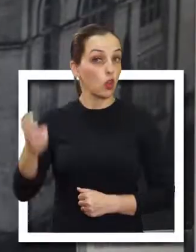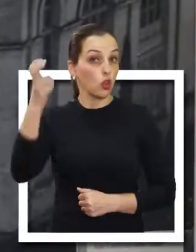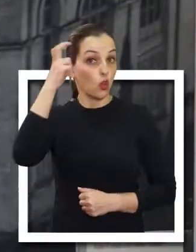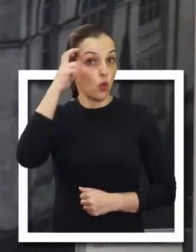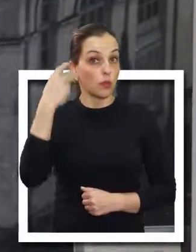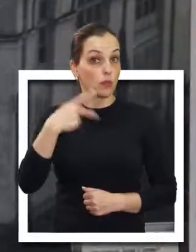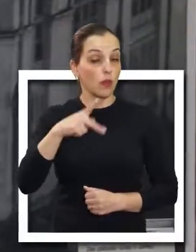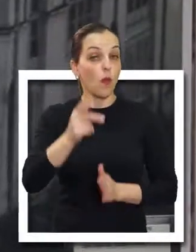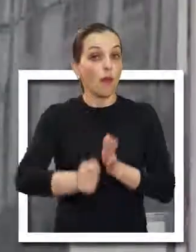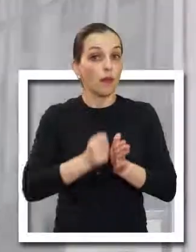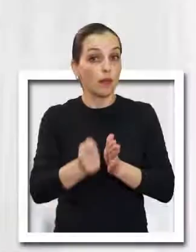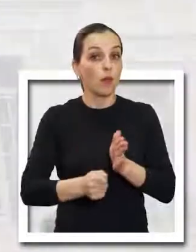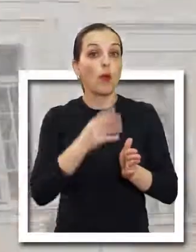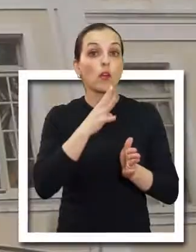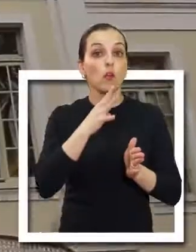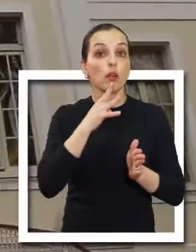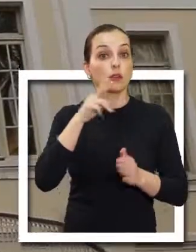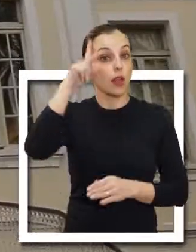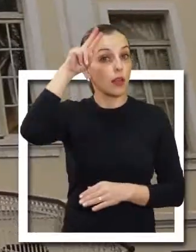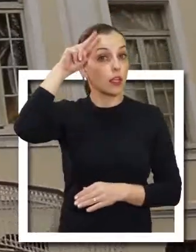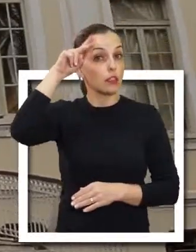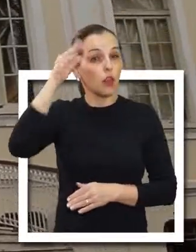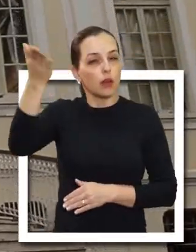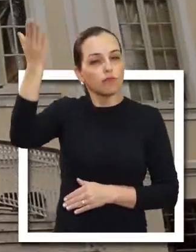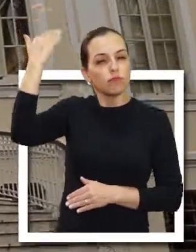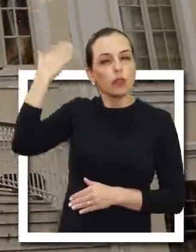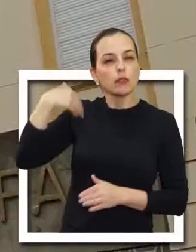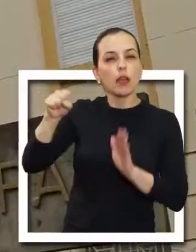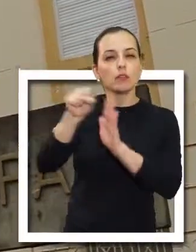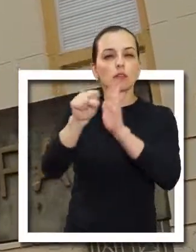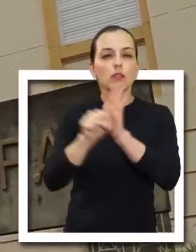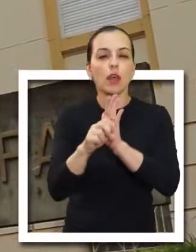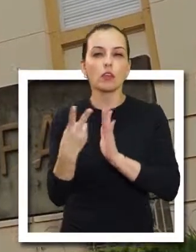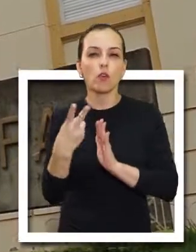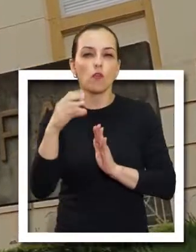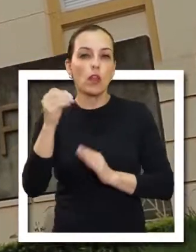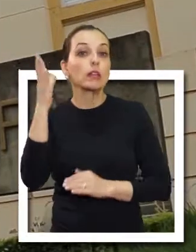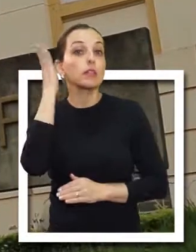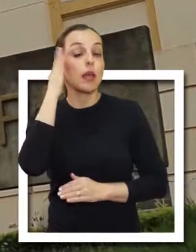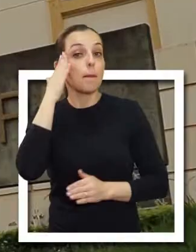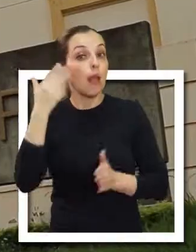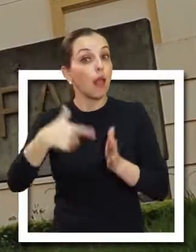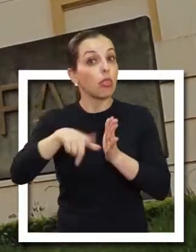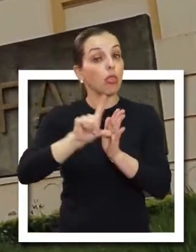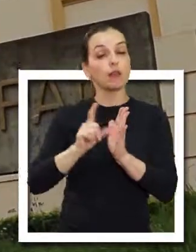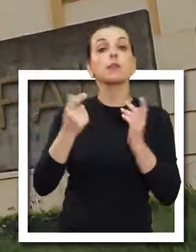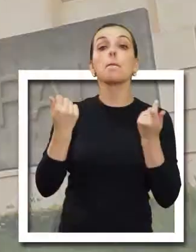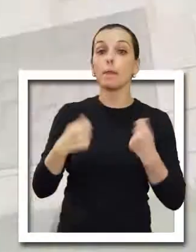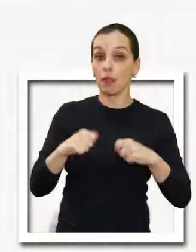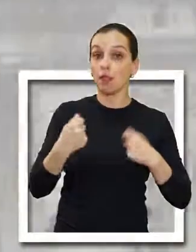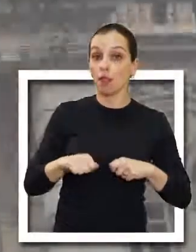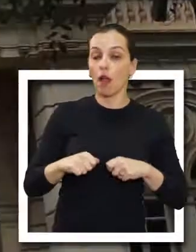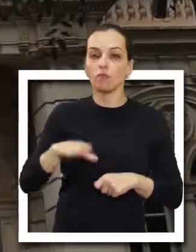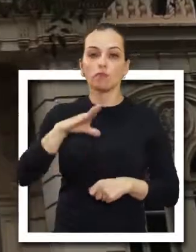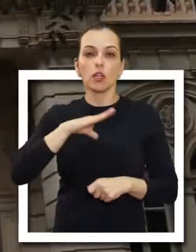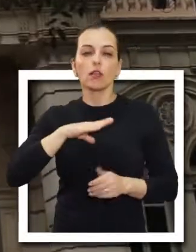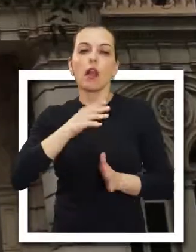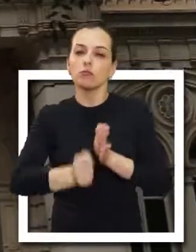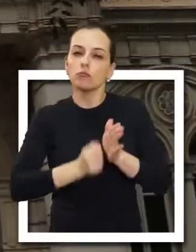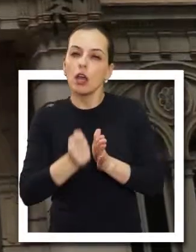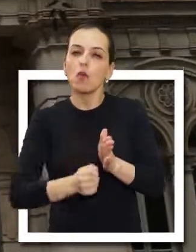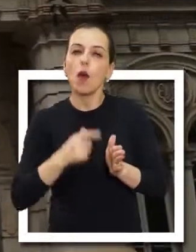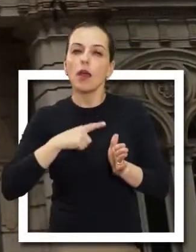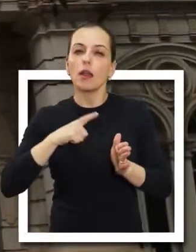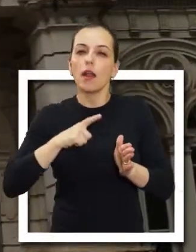Para conhecer um pouco da cultura de Araraquara, é preciso viajar pelo passado, partindo das antigas construções que datam